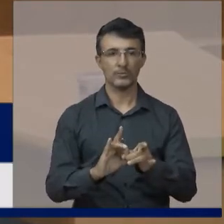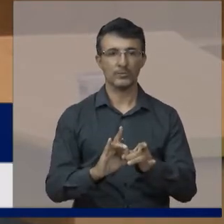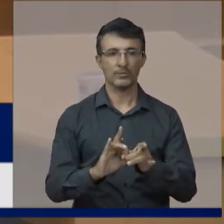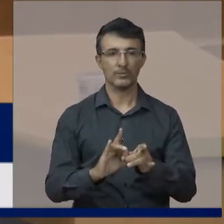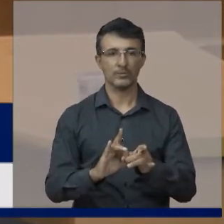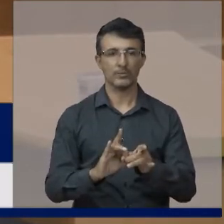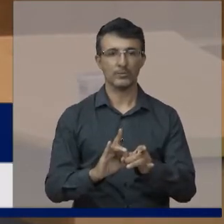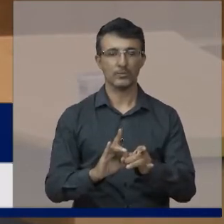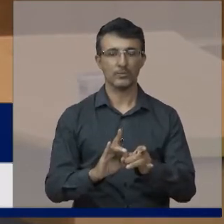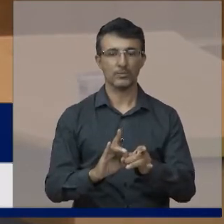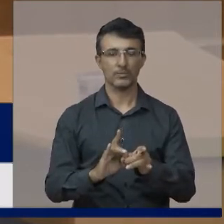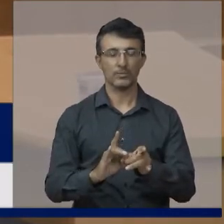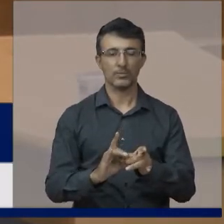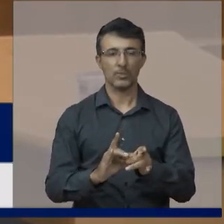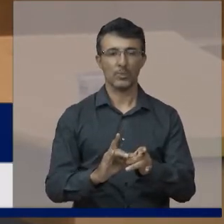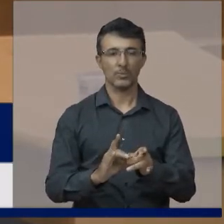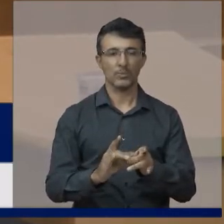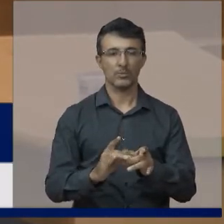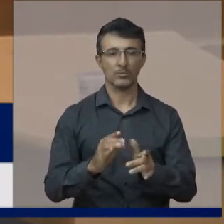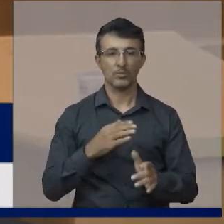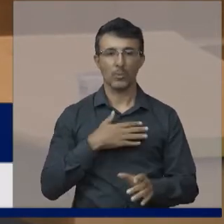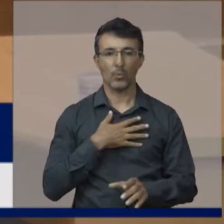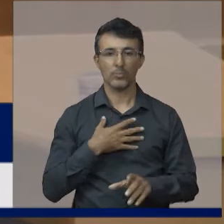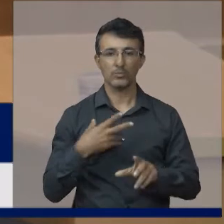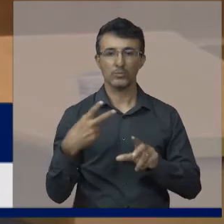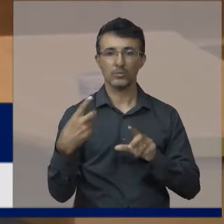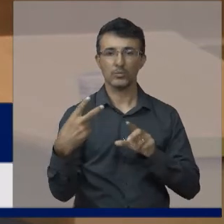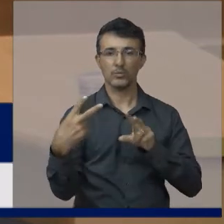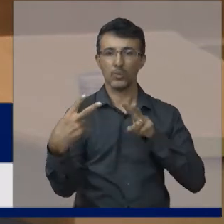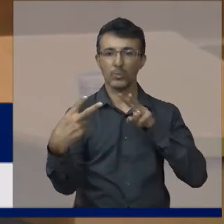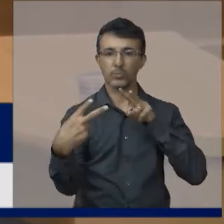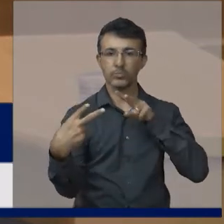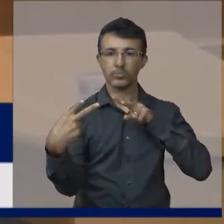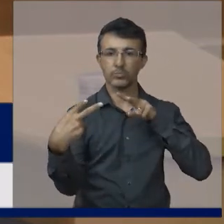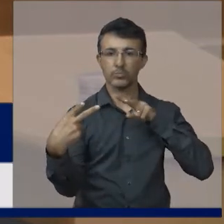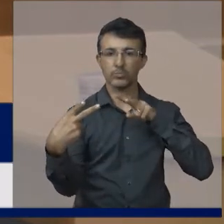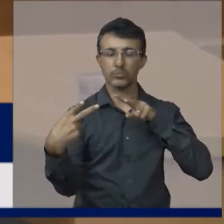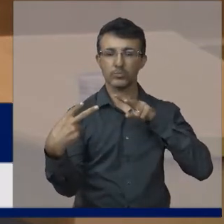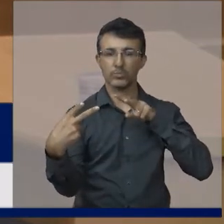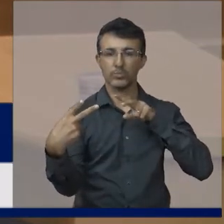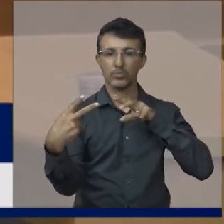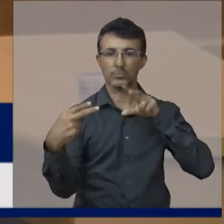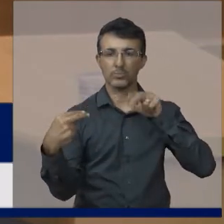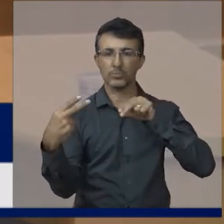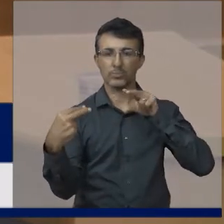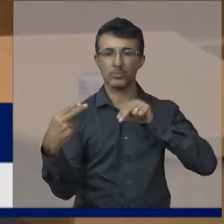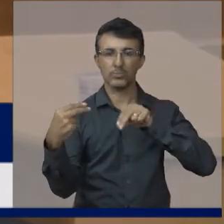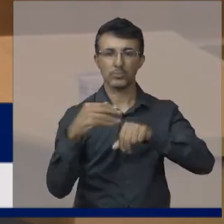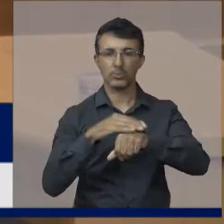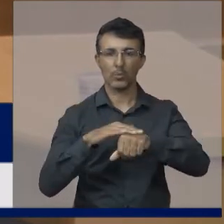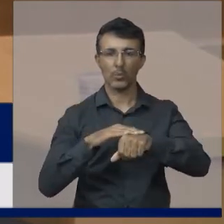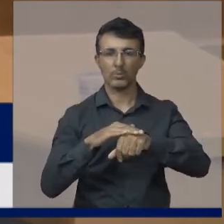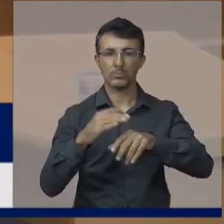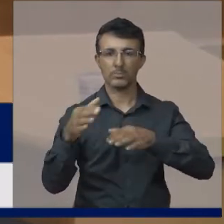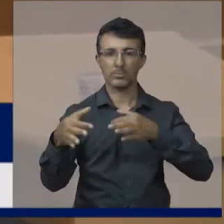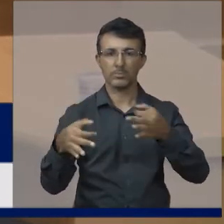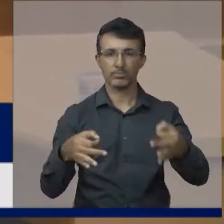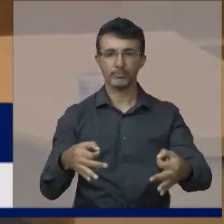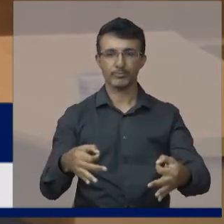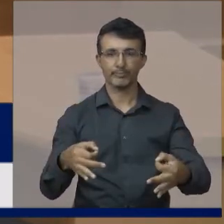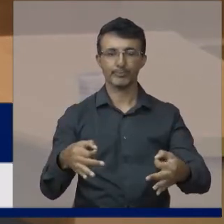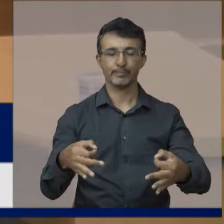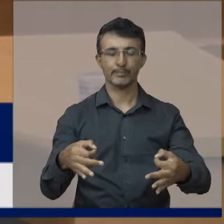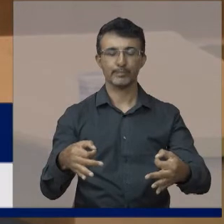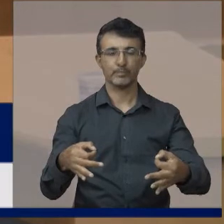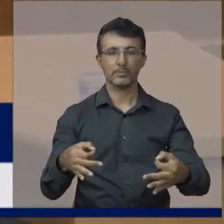olho no olho, isso para mim é fundamental. E havia dado a palavra a Vossa Excelência que, se